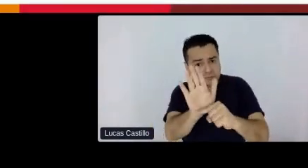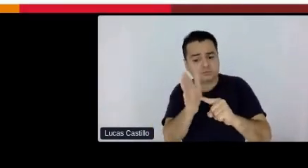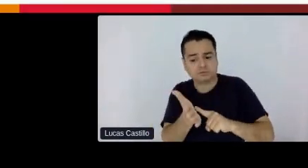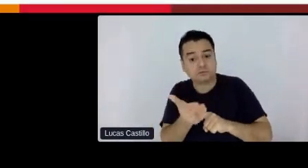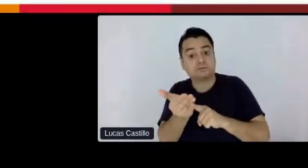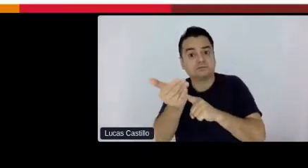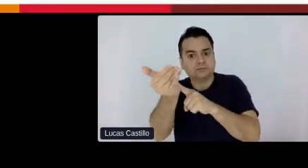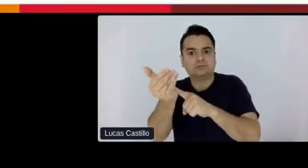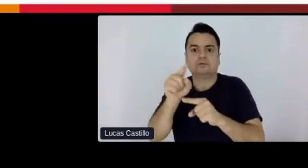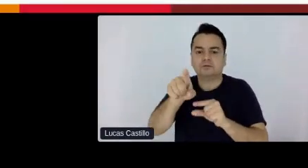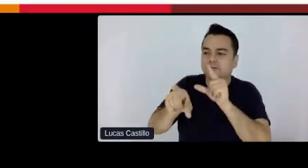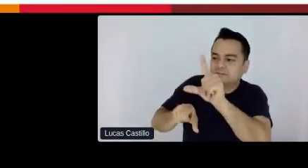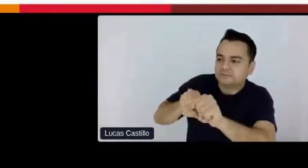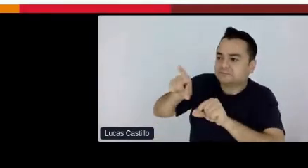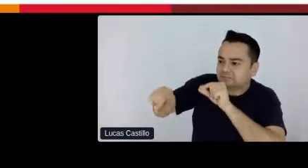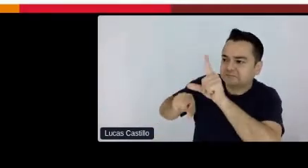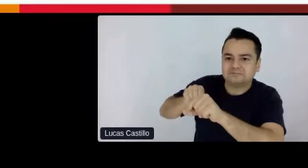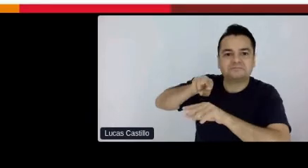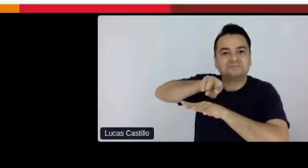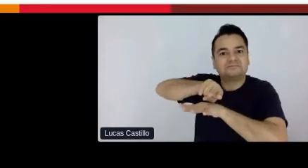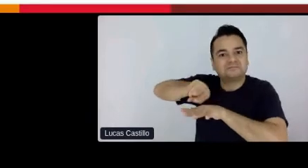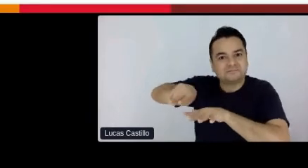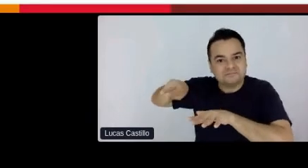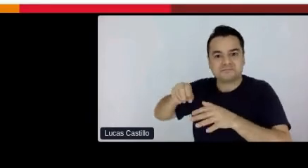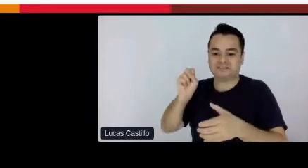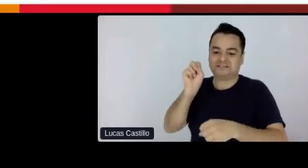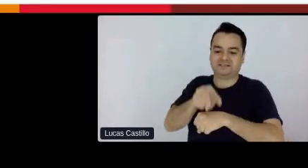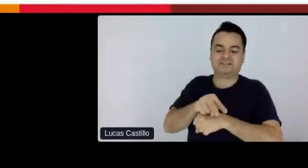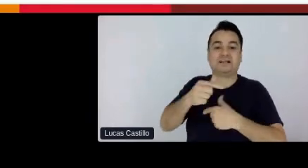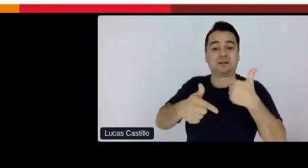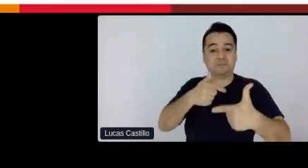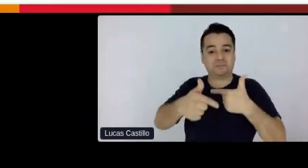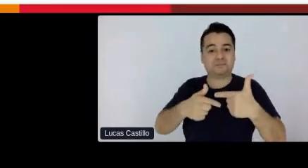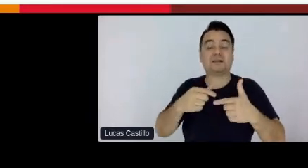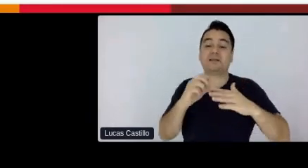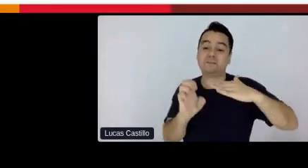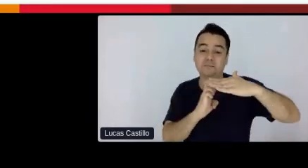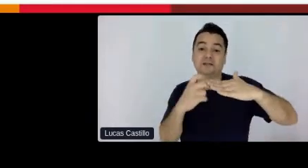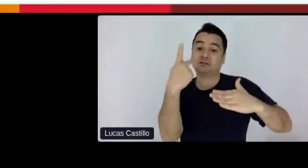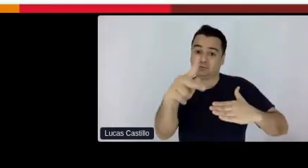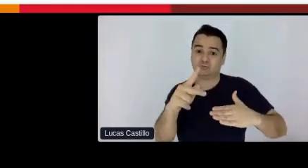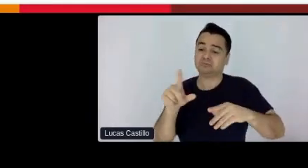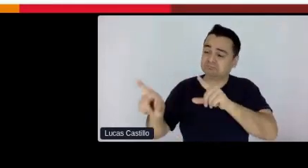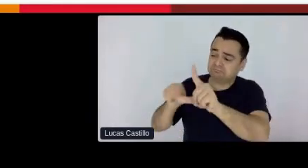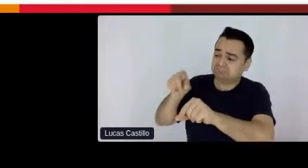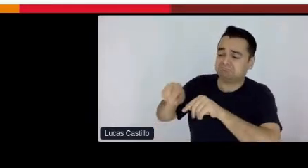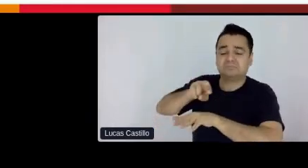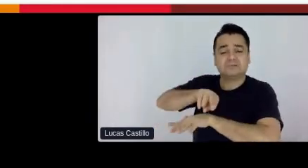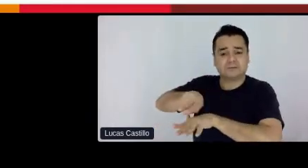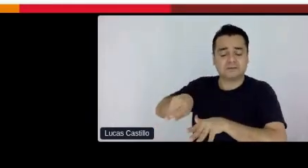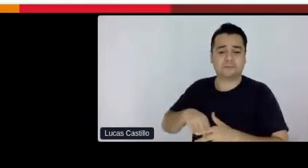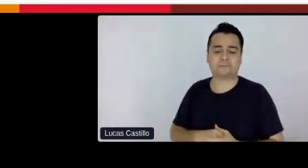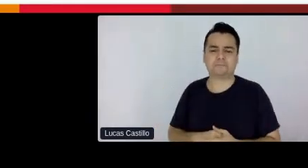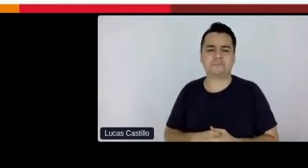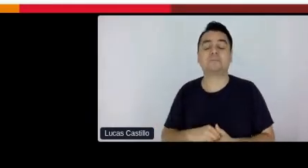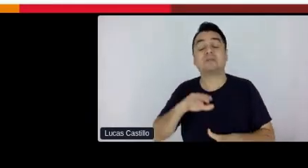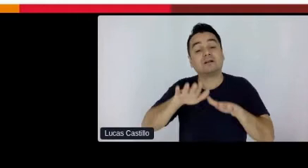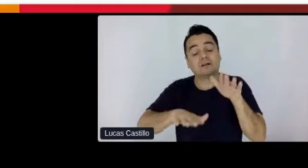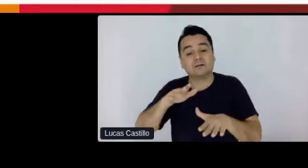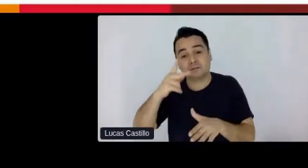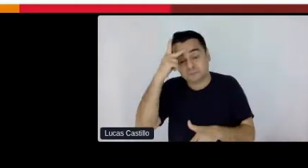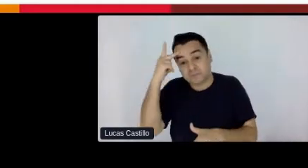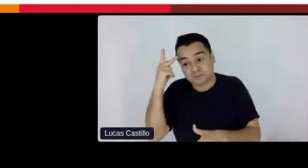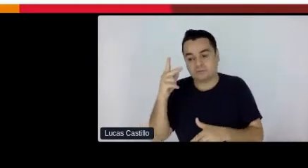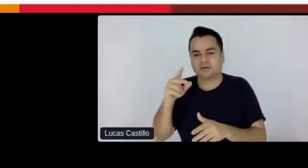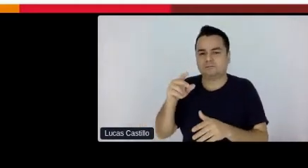questão de ter que lidar com o currículo desde o início, né, fazer prova, sempre assim, a pessoa atuando muito no